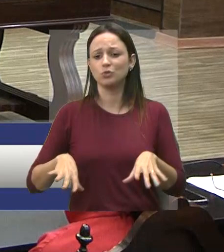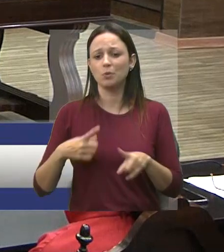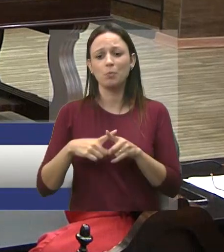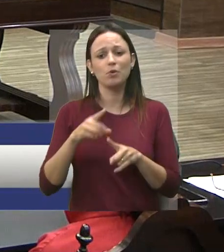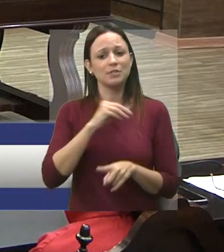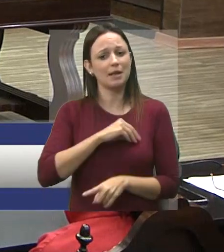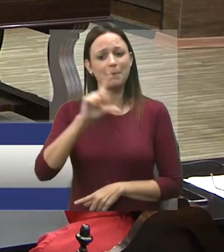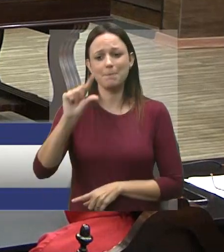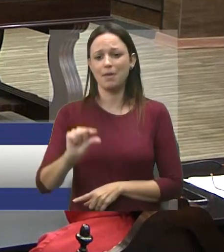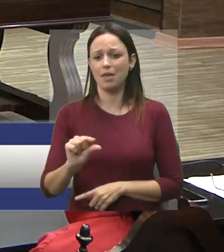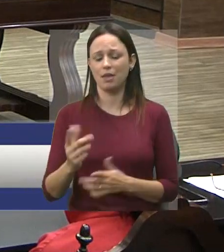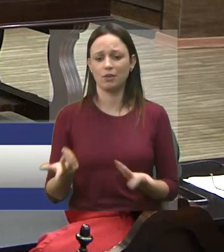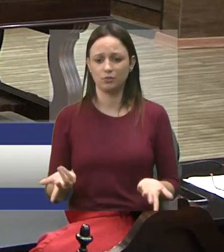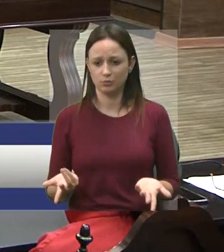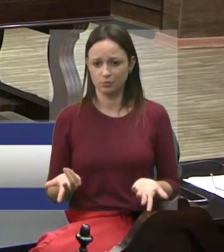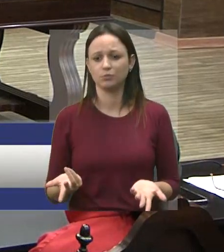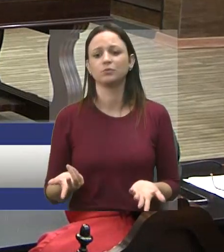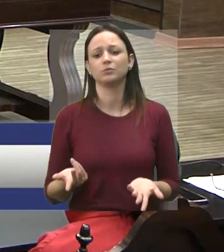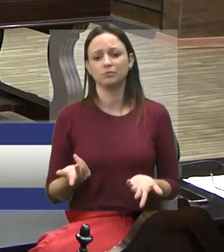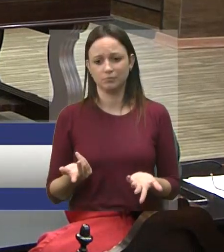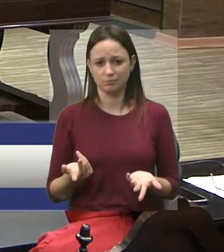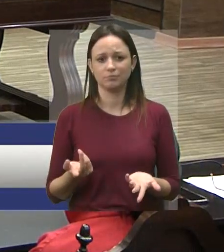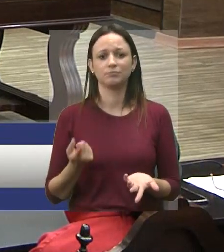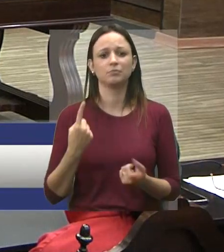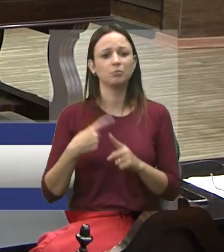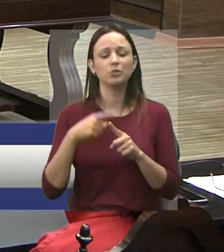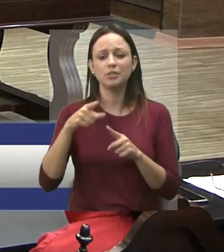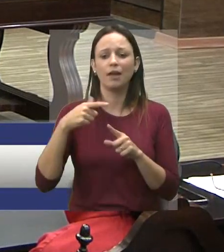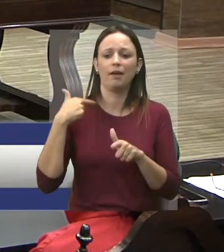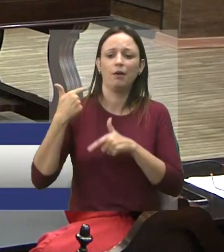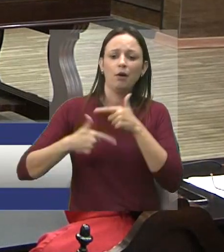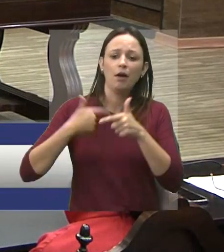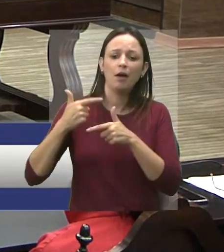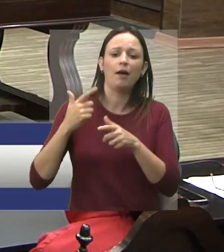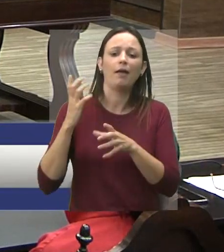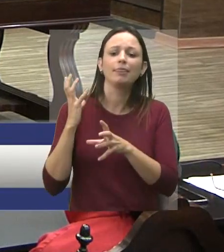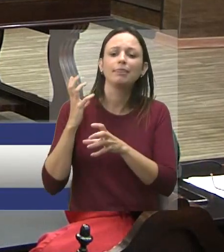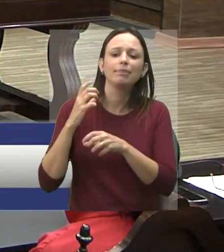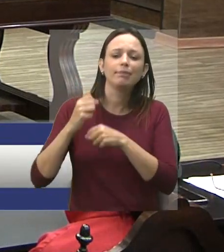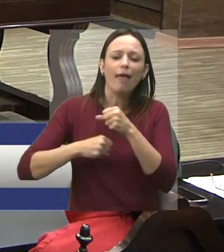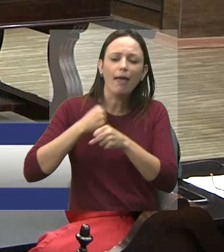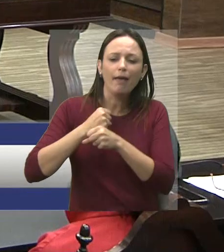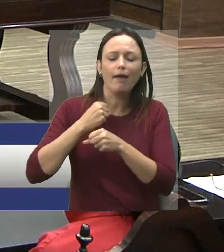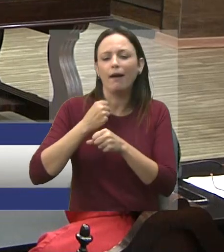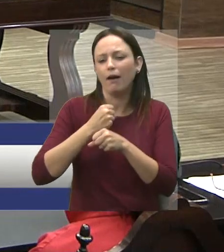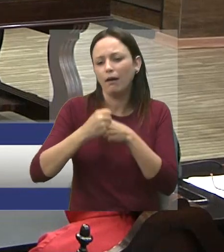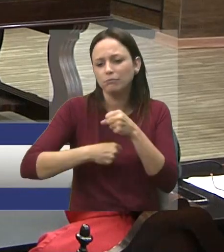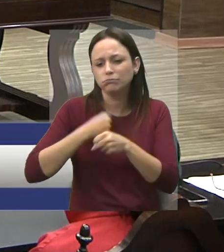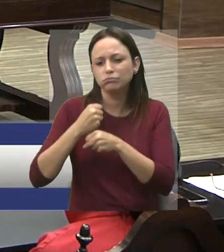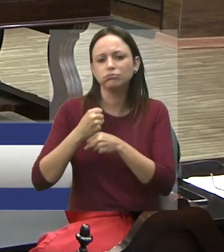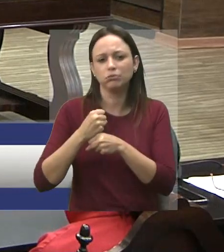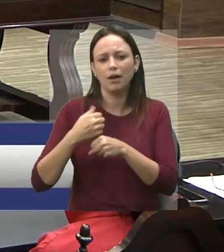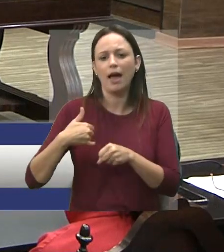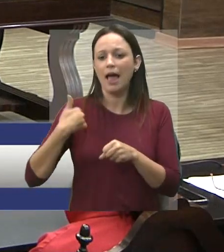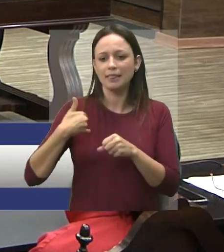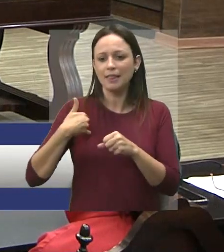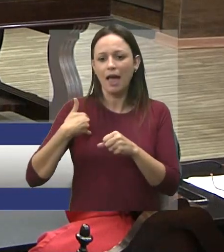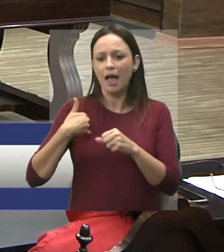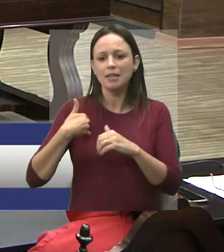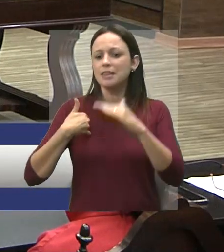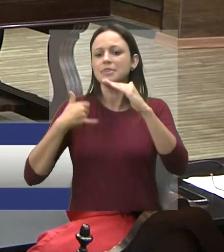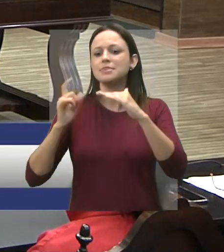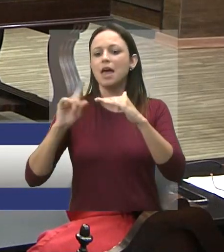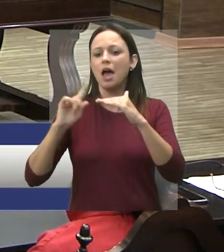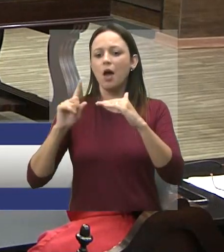receber. Você vai adquirir seu tempo com uma idade não avançada, que é justamente o que eles estão